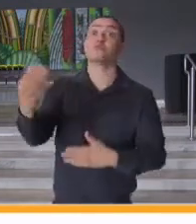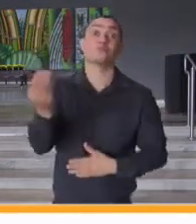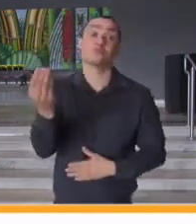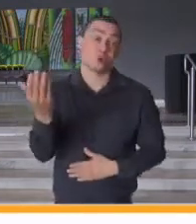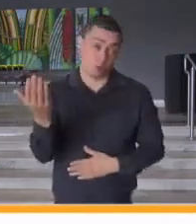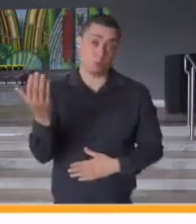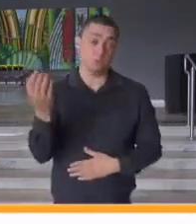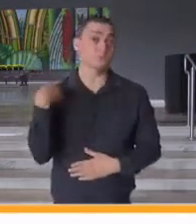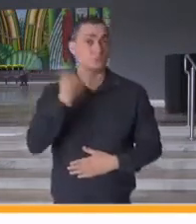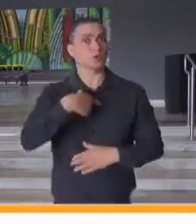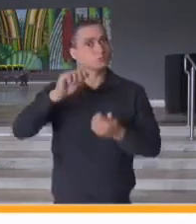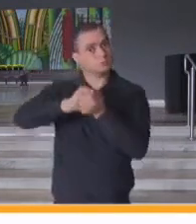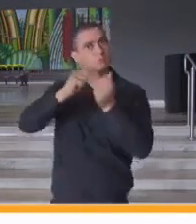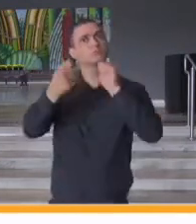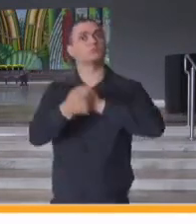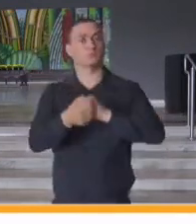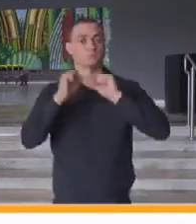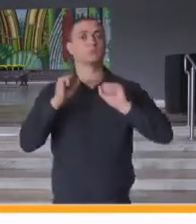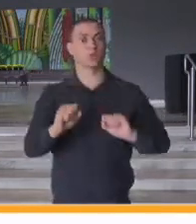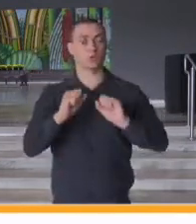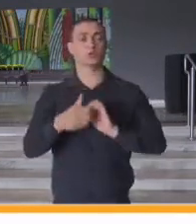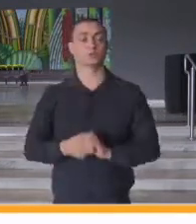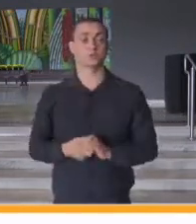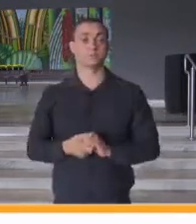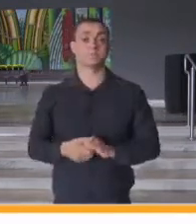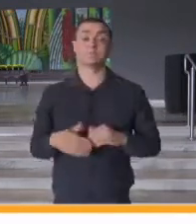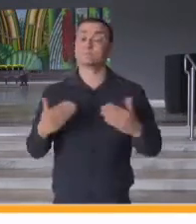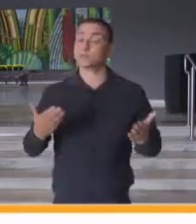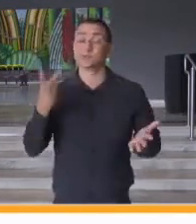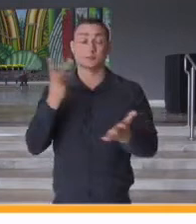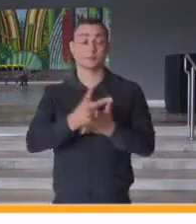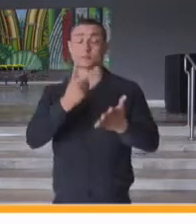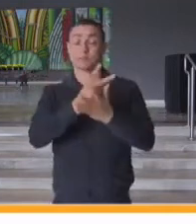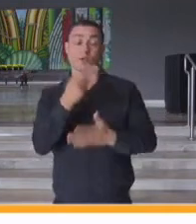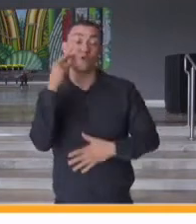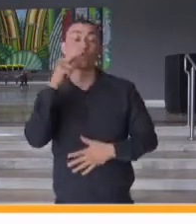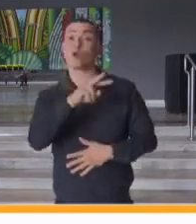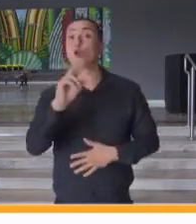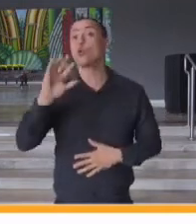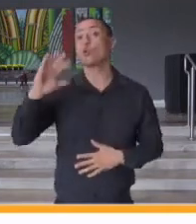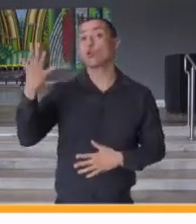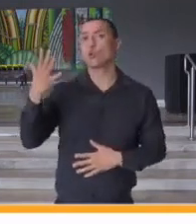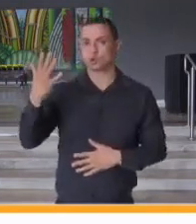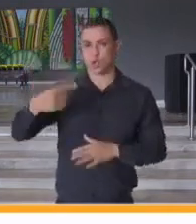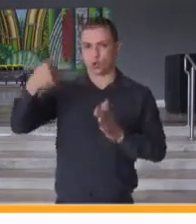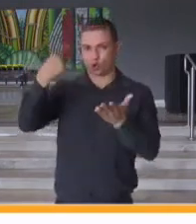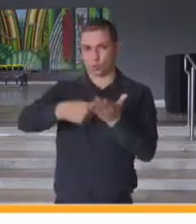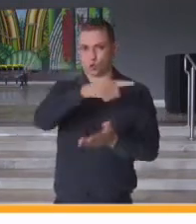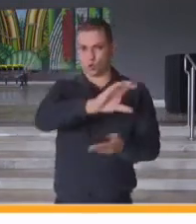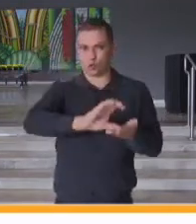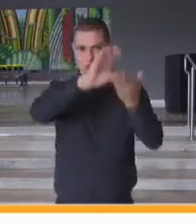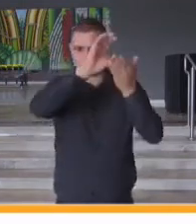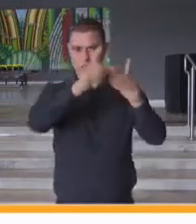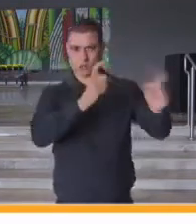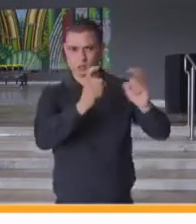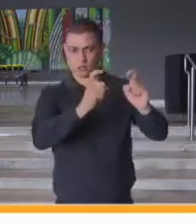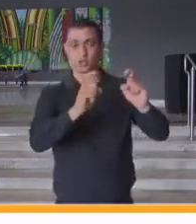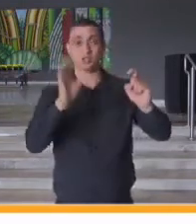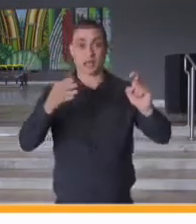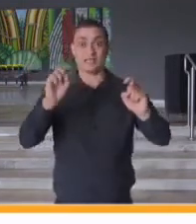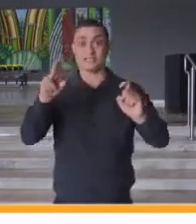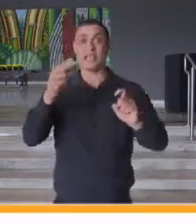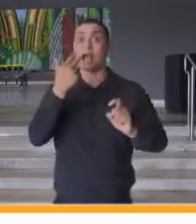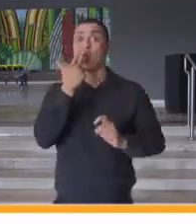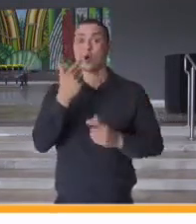situação da própria pandemia. Então, sempre estaremos verificando. Então, o que foi estabelecido lá? Que mesmo na bandeira